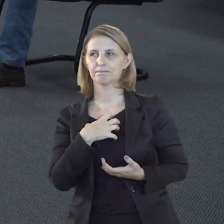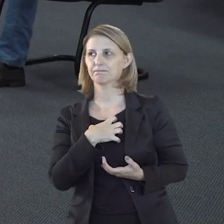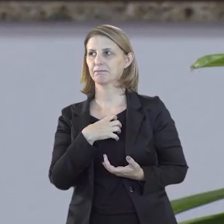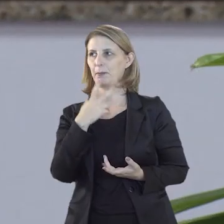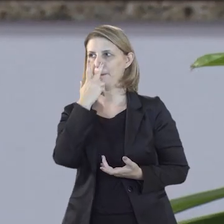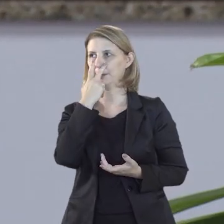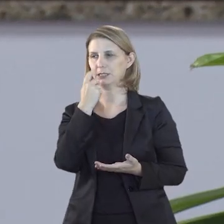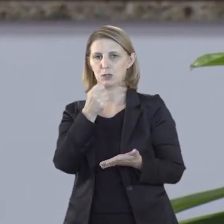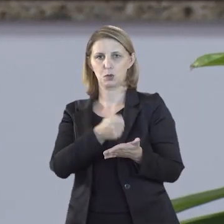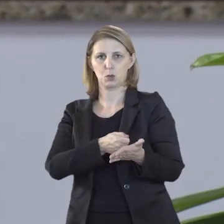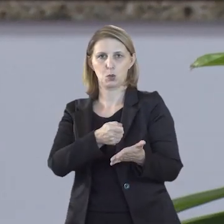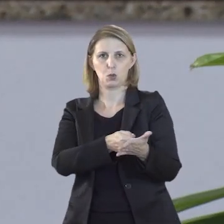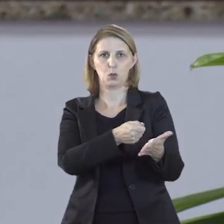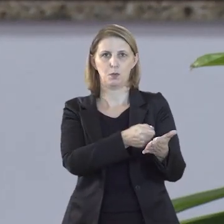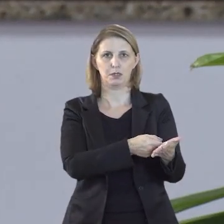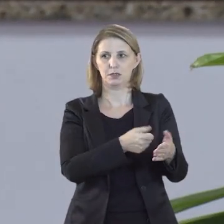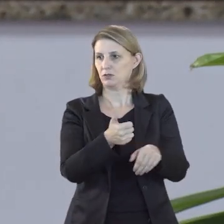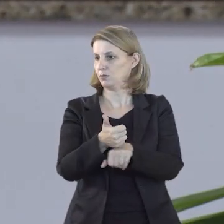afetos.